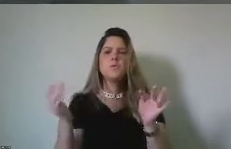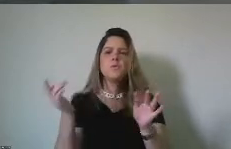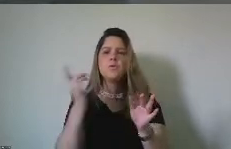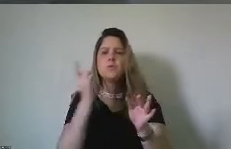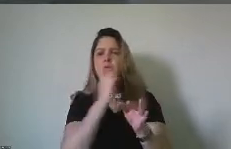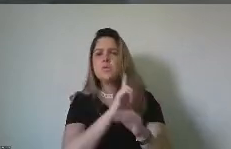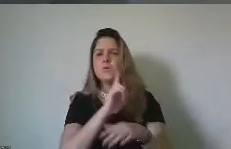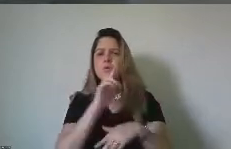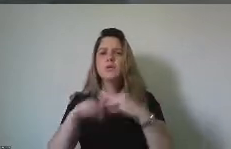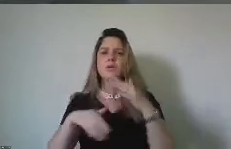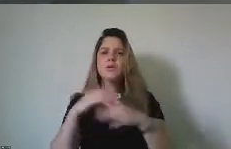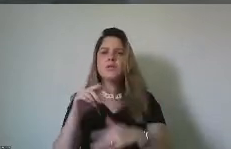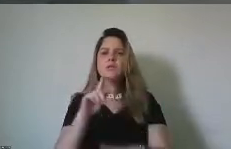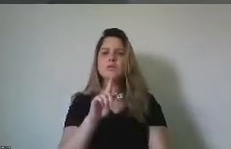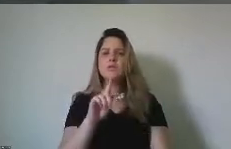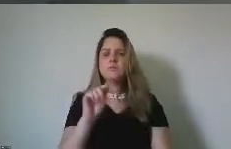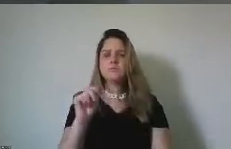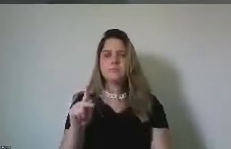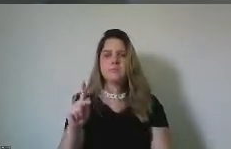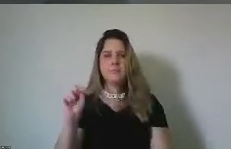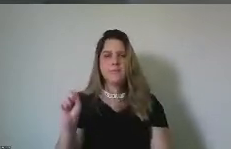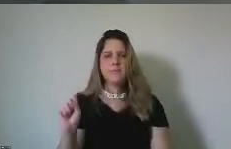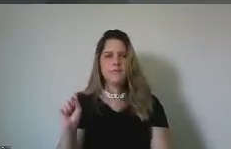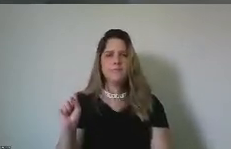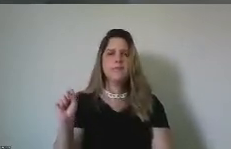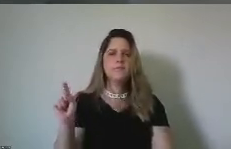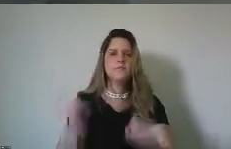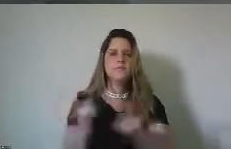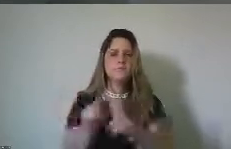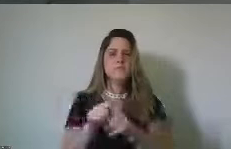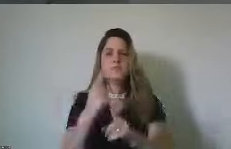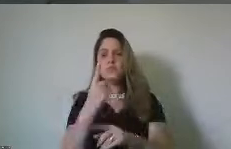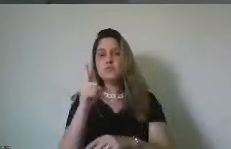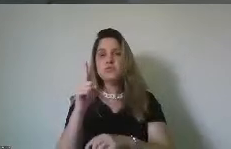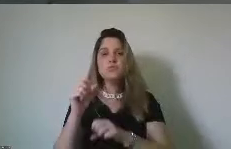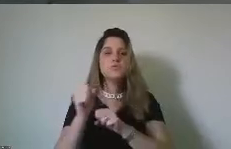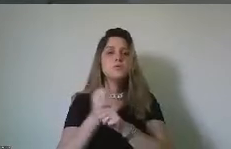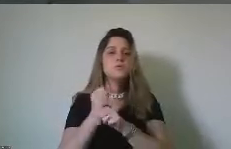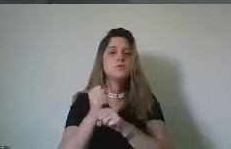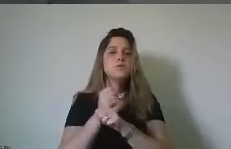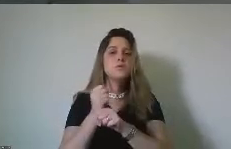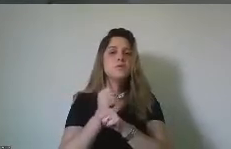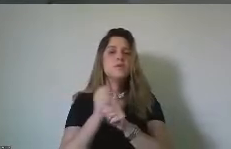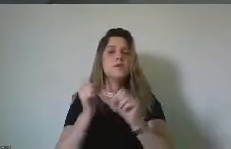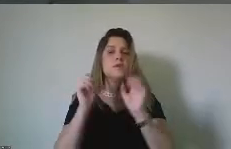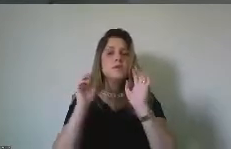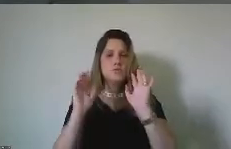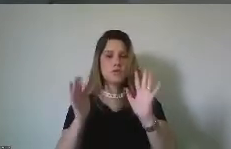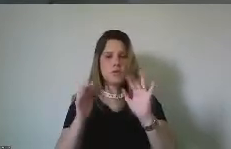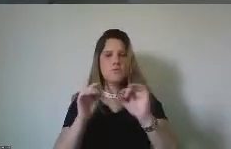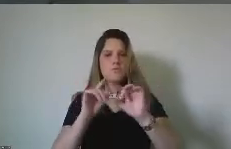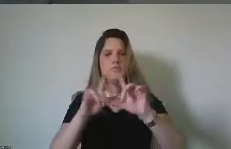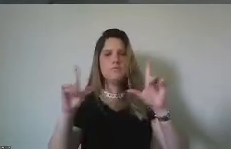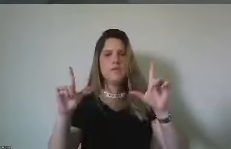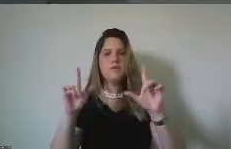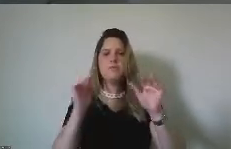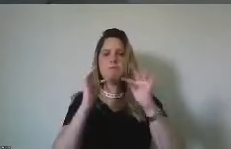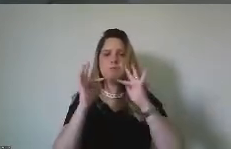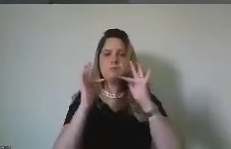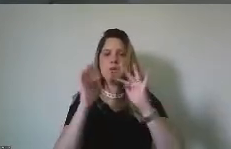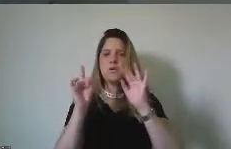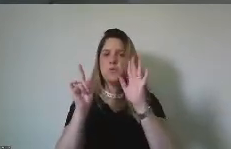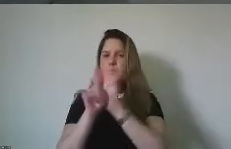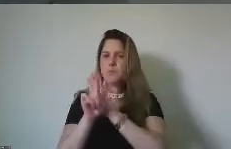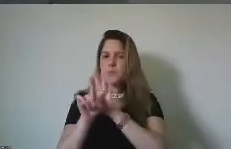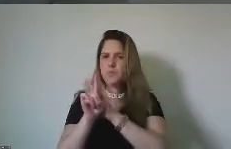RBS que vem sendo tão falada e alterada nos últimos anos já automaz Gonzales do Esponja bem que ele pergunta em